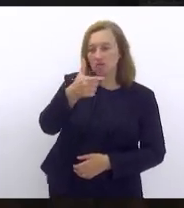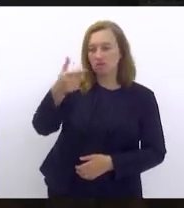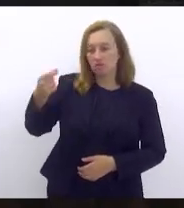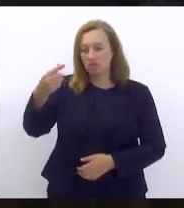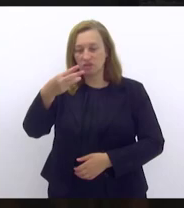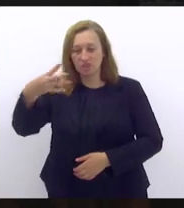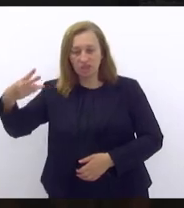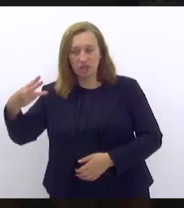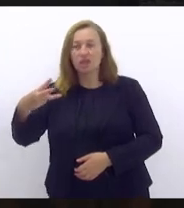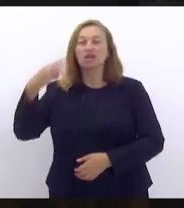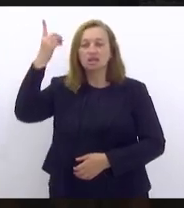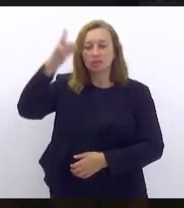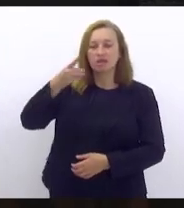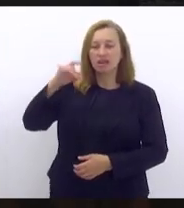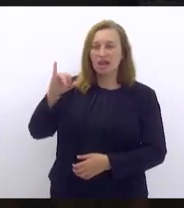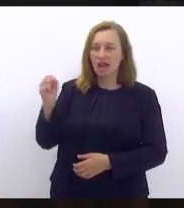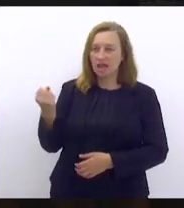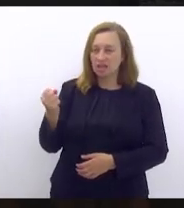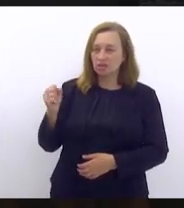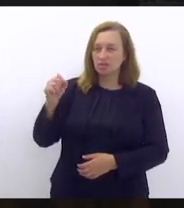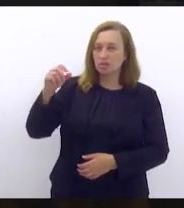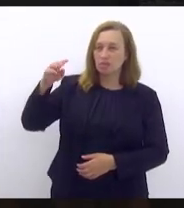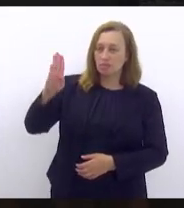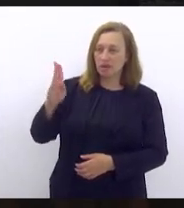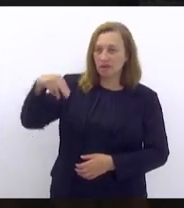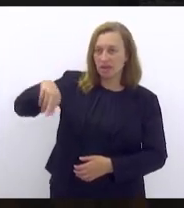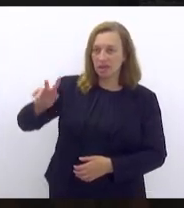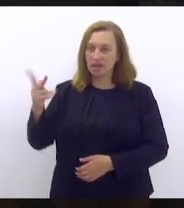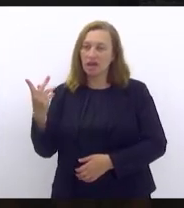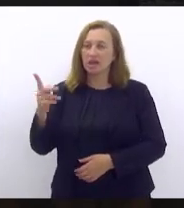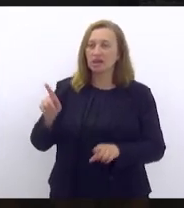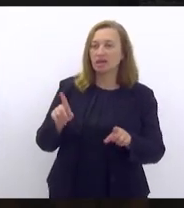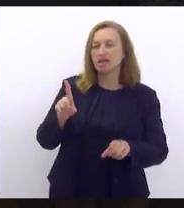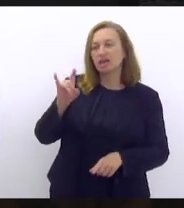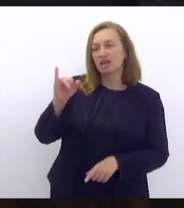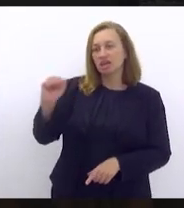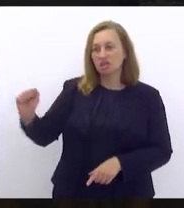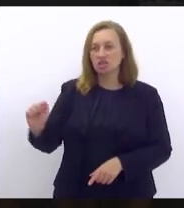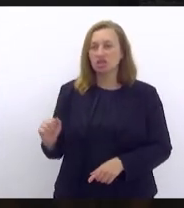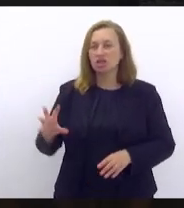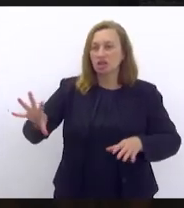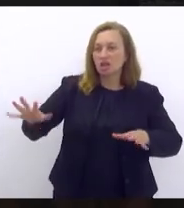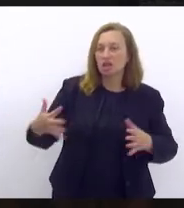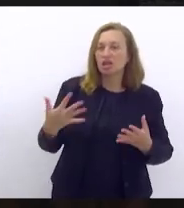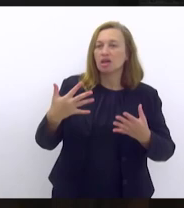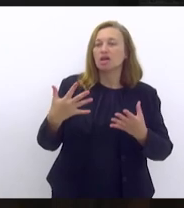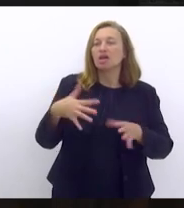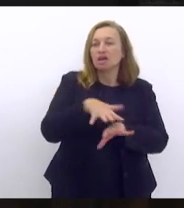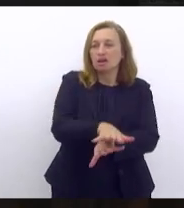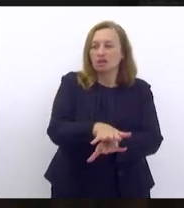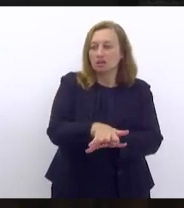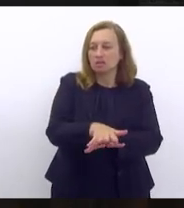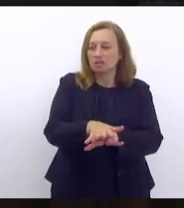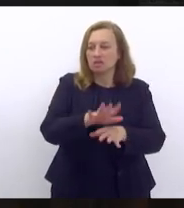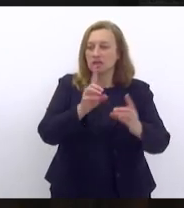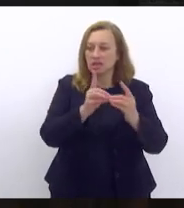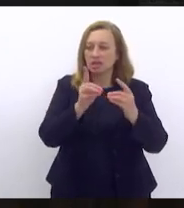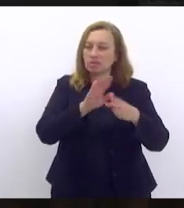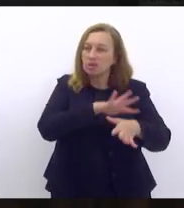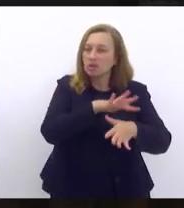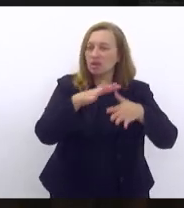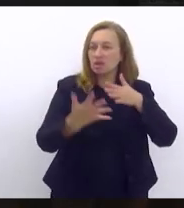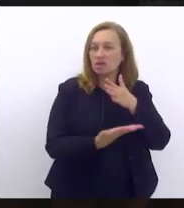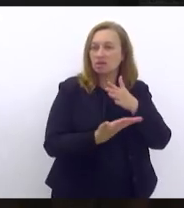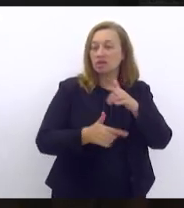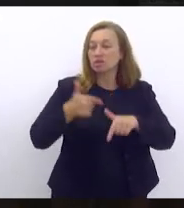534-A/2023, de autoria dos deputados Carlinhos BNH e Índia Amelau, que dispõe sobre a inclusão do atendimento em línguas de sinais nos